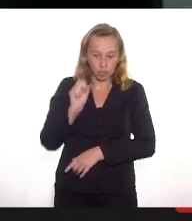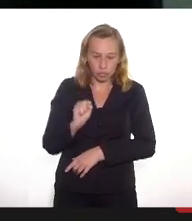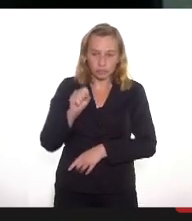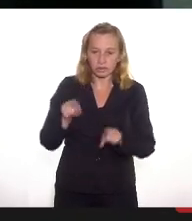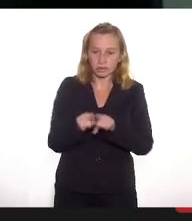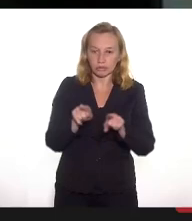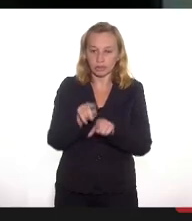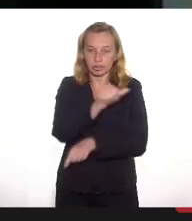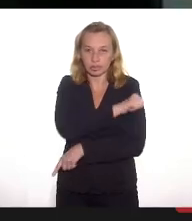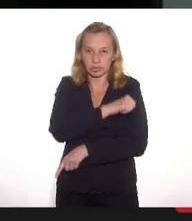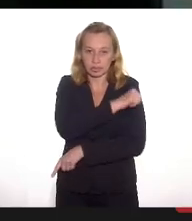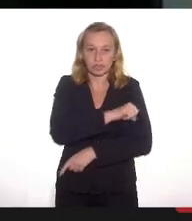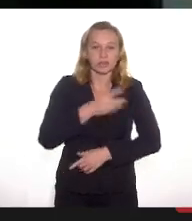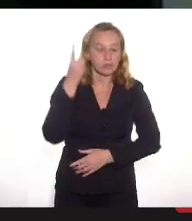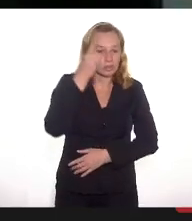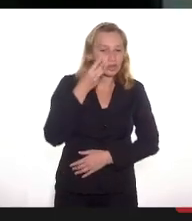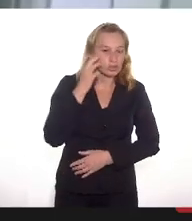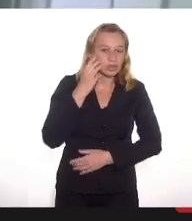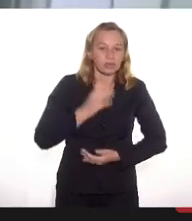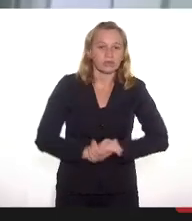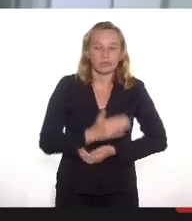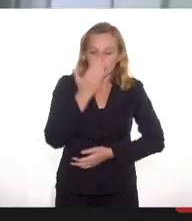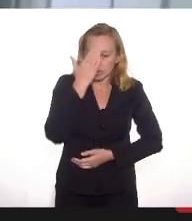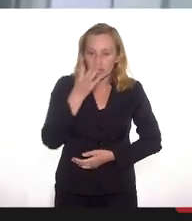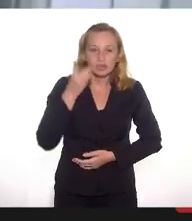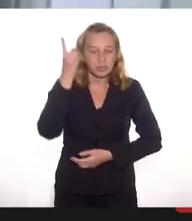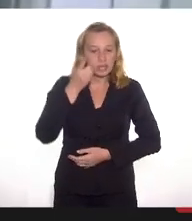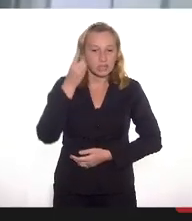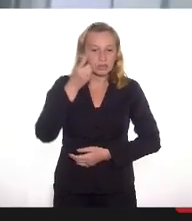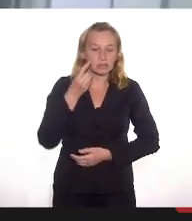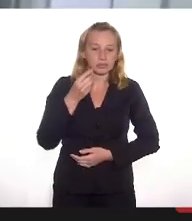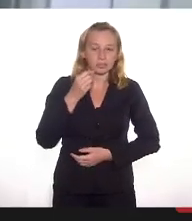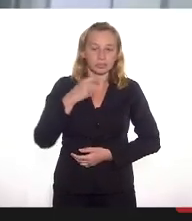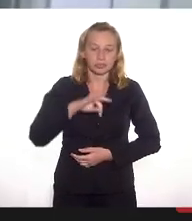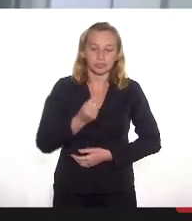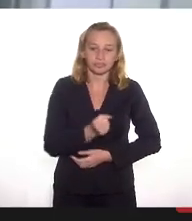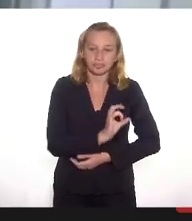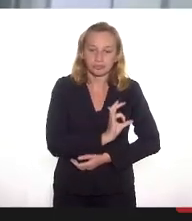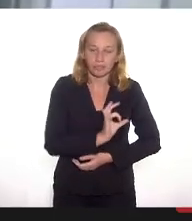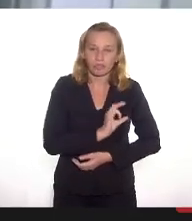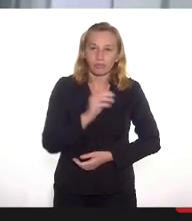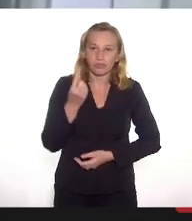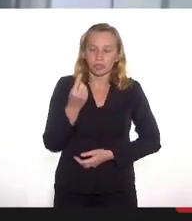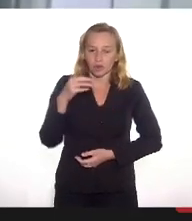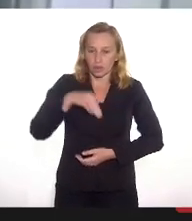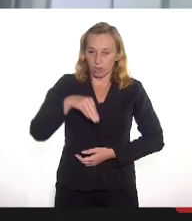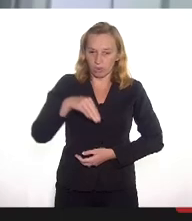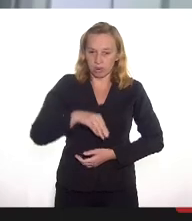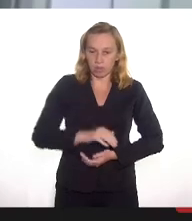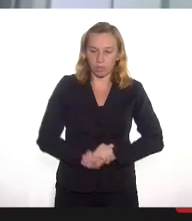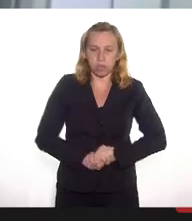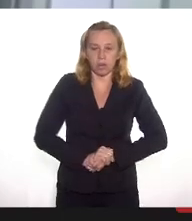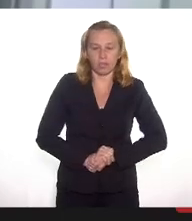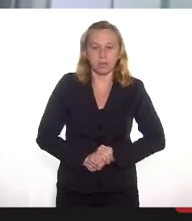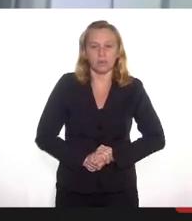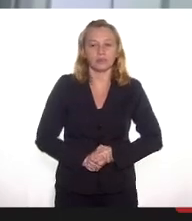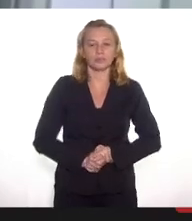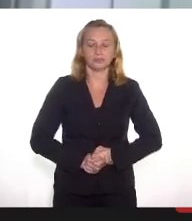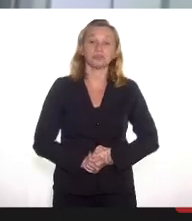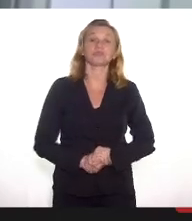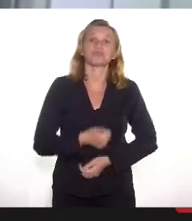deputada enfermeira Rejane Deputado Valdete para dar uma eu quero em um minuto mesmo que tem uma agenda agora com o presidente da casa